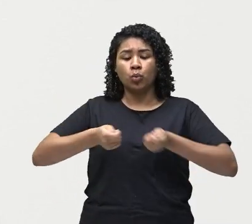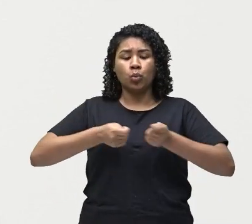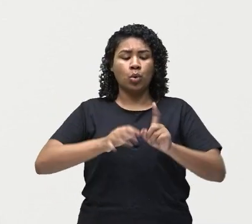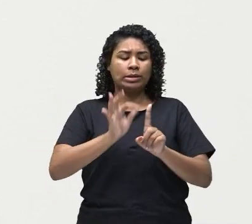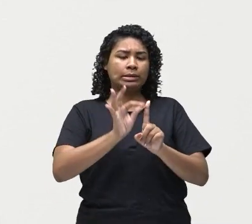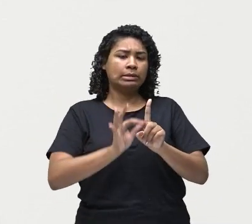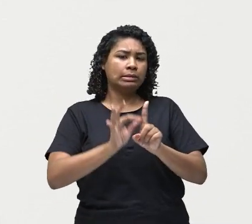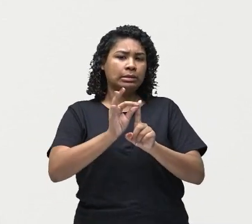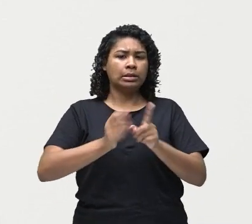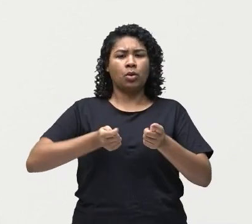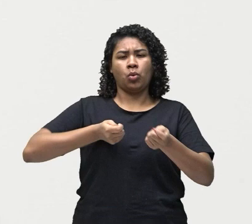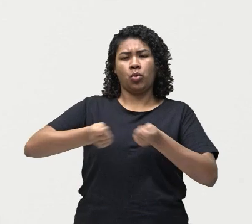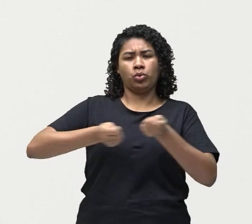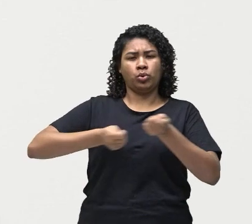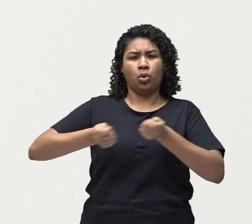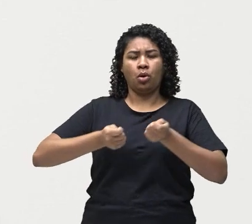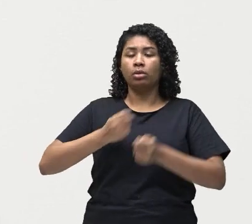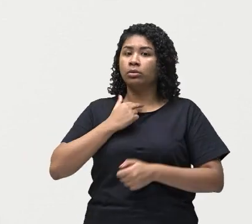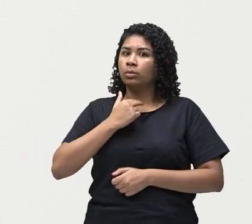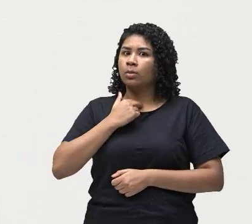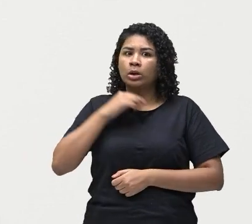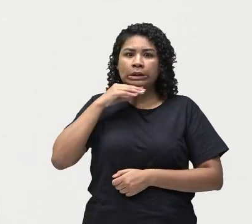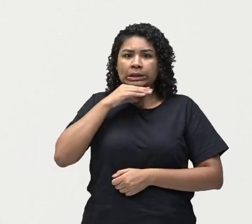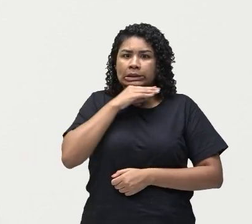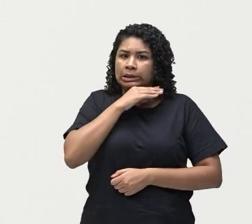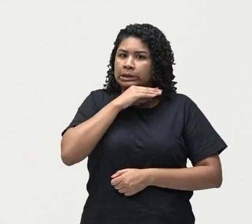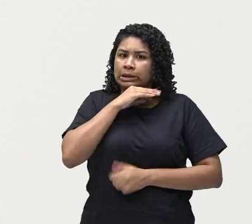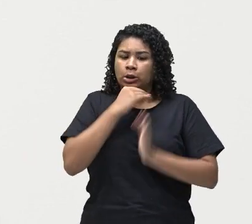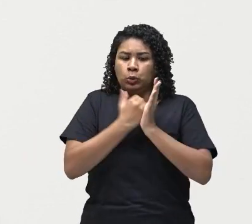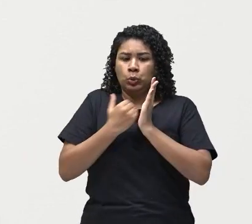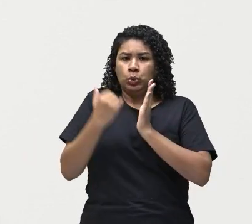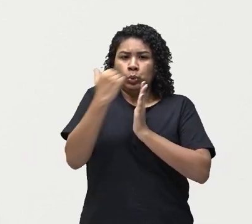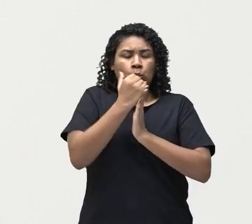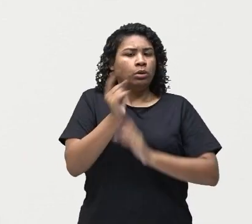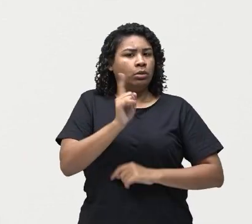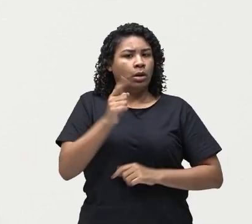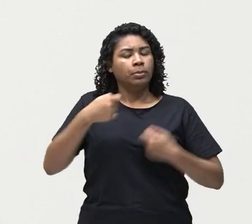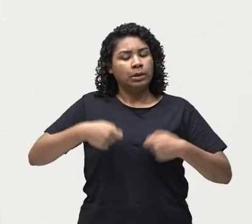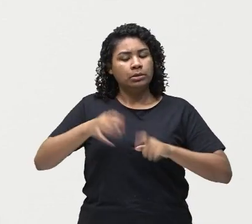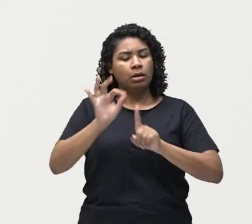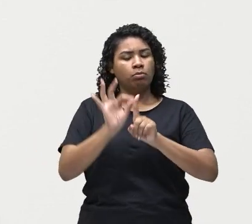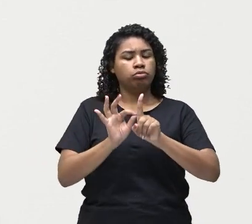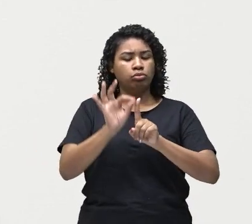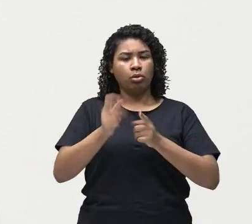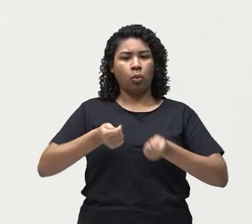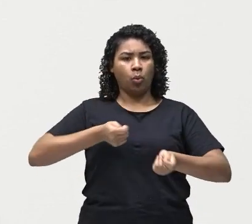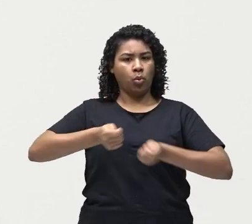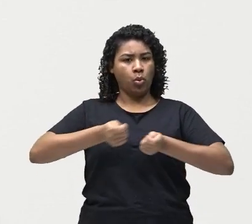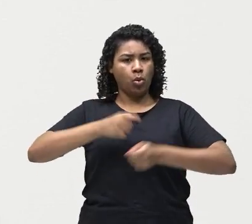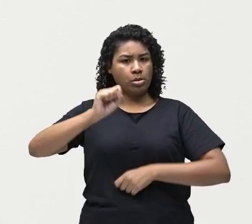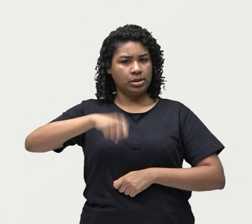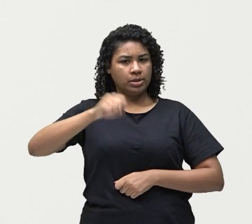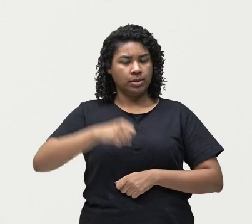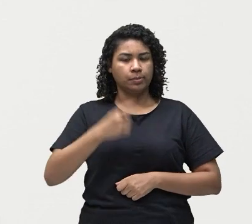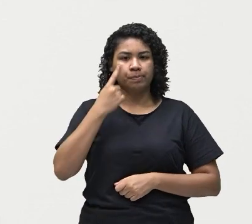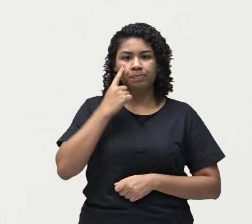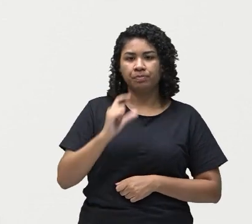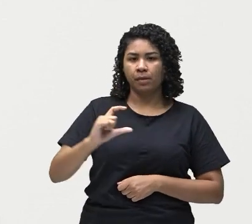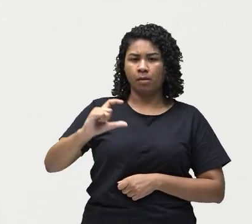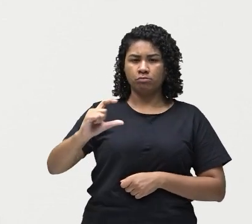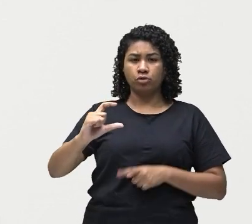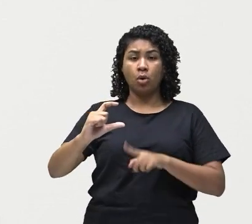desse motor que não pode esquentar muito né tem a temperatura ideal esse aqui ó é o famoso pistão